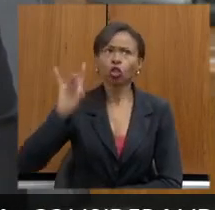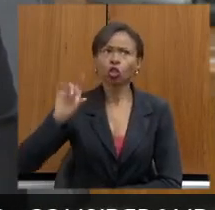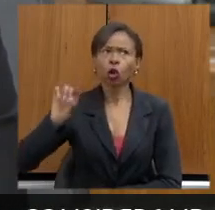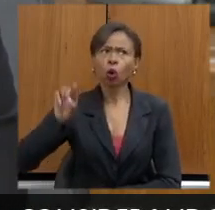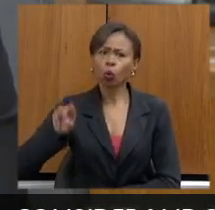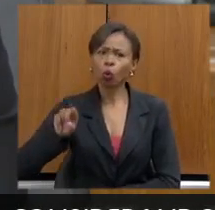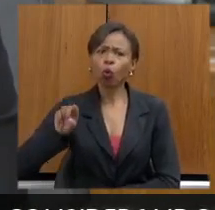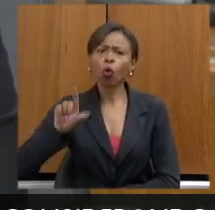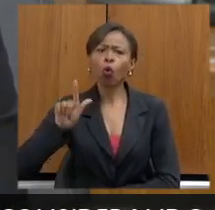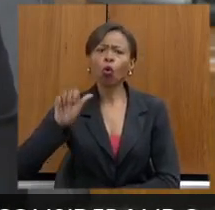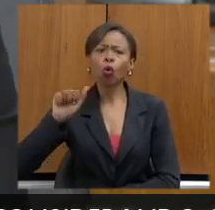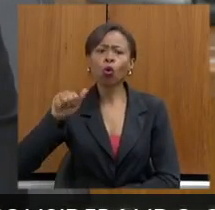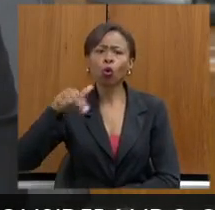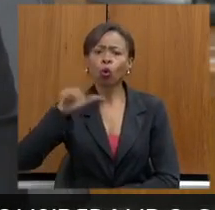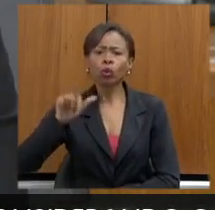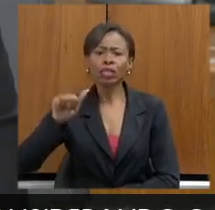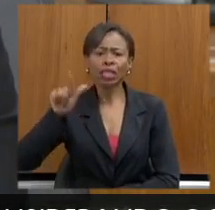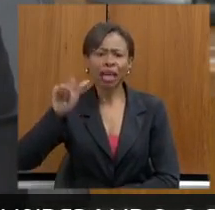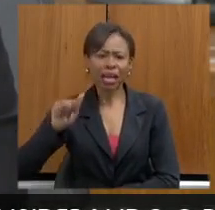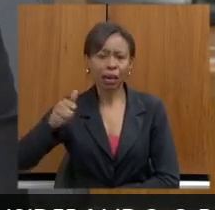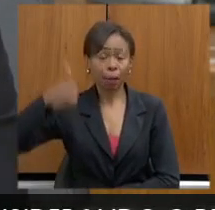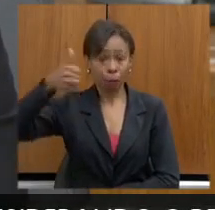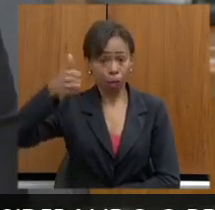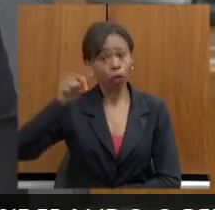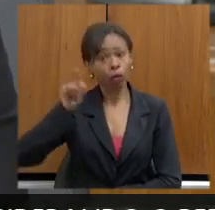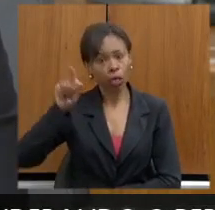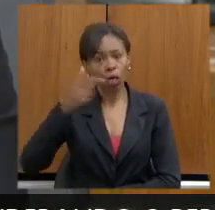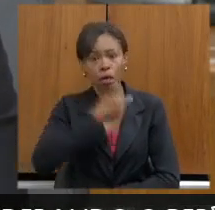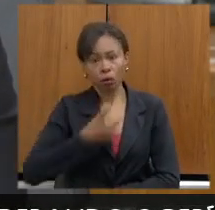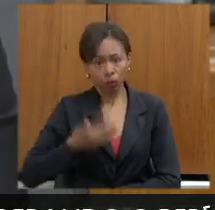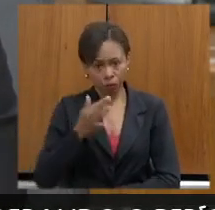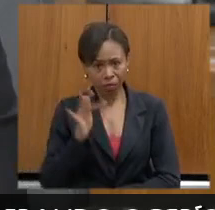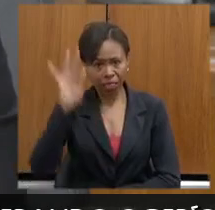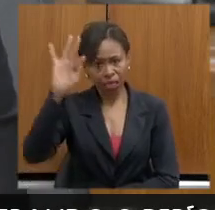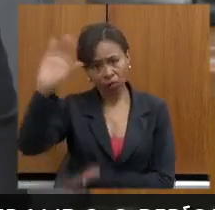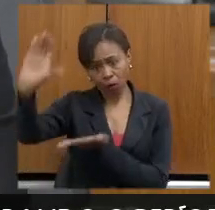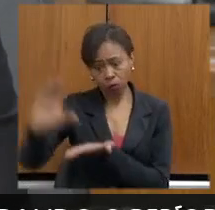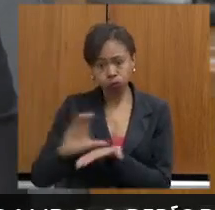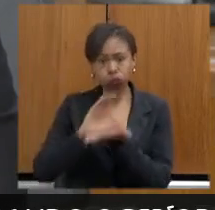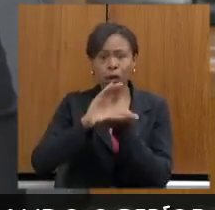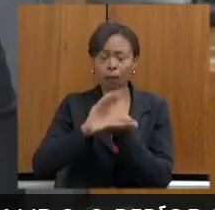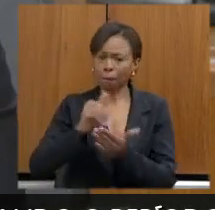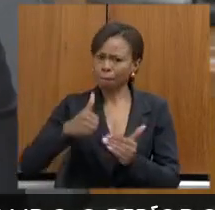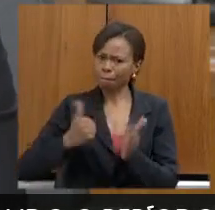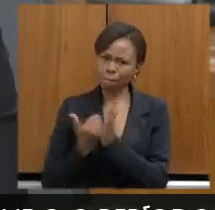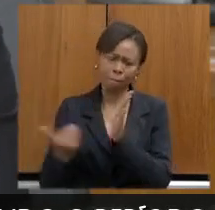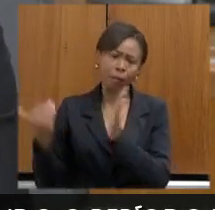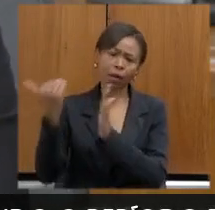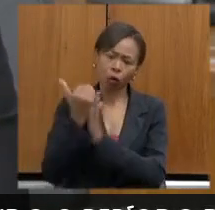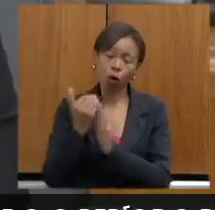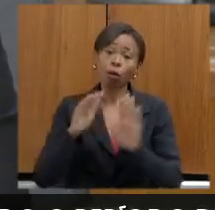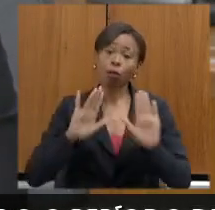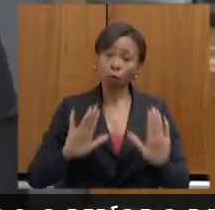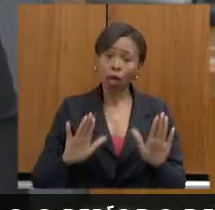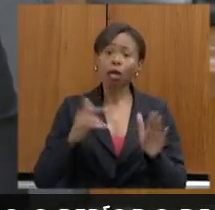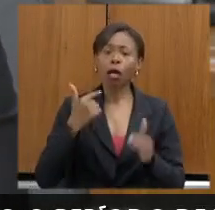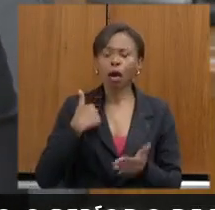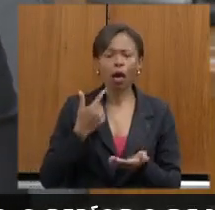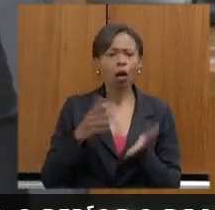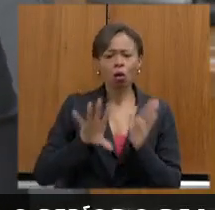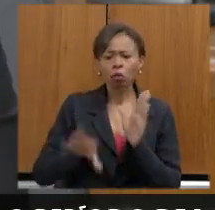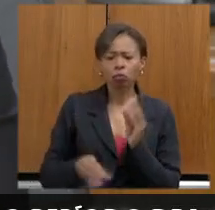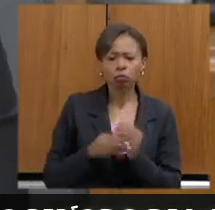final as emendas federais são cinco na hora de cinco quatro vezes maiores que a nós foi um movimento totalmente espontâneo